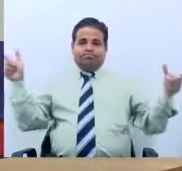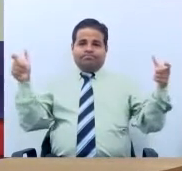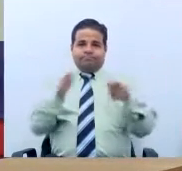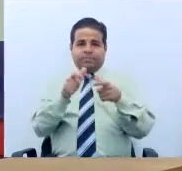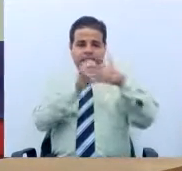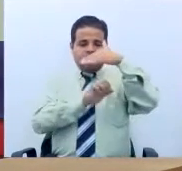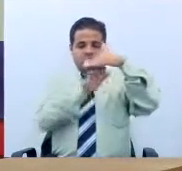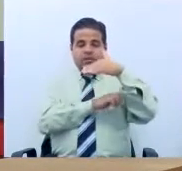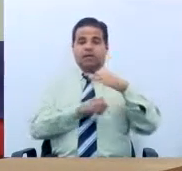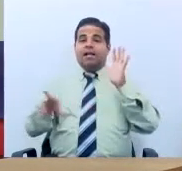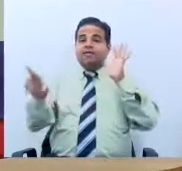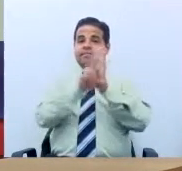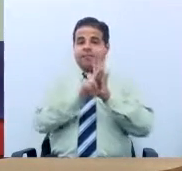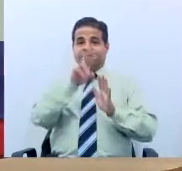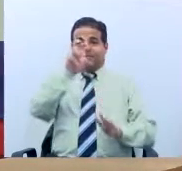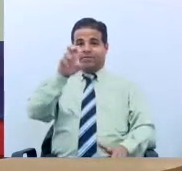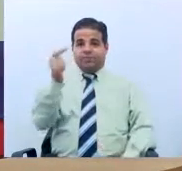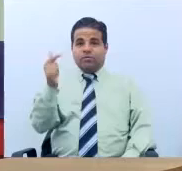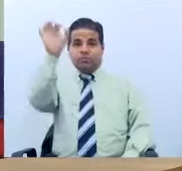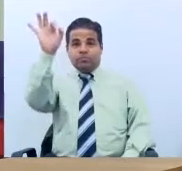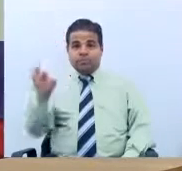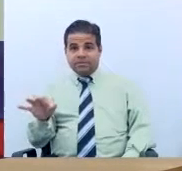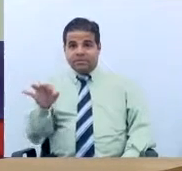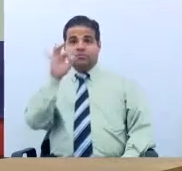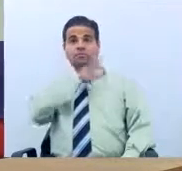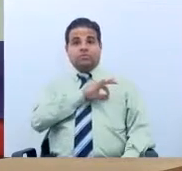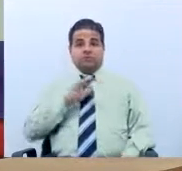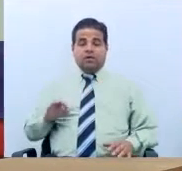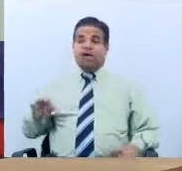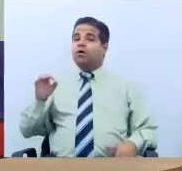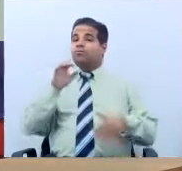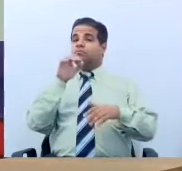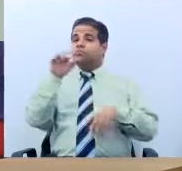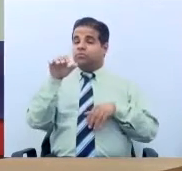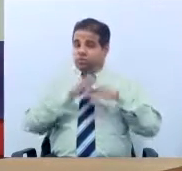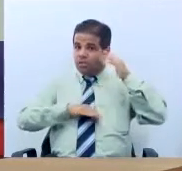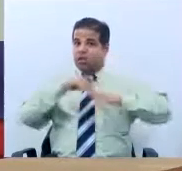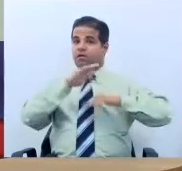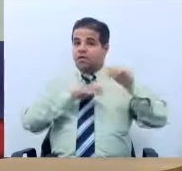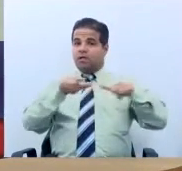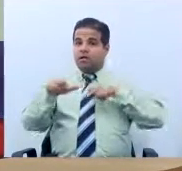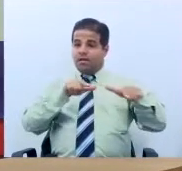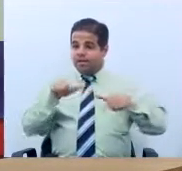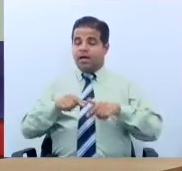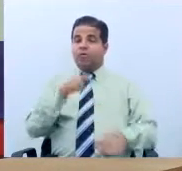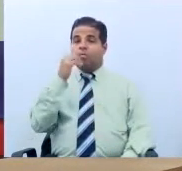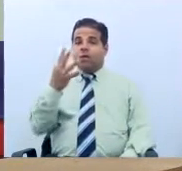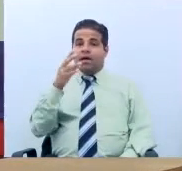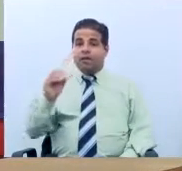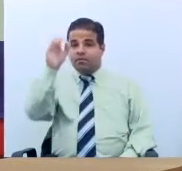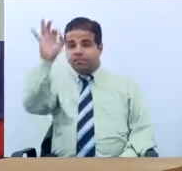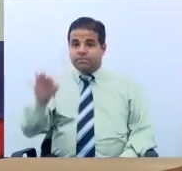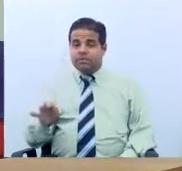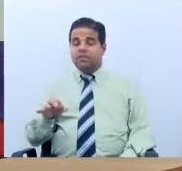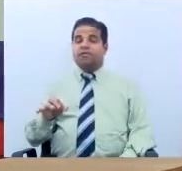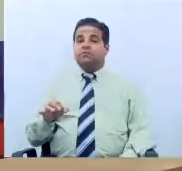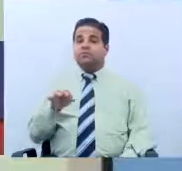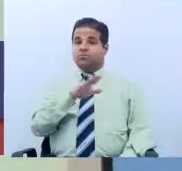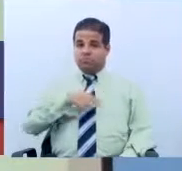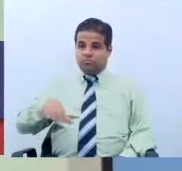Elas representam 52% do saldo de empregos formais, 40% da massa